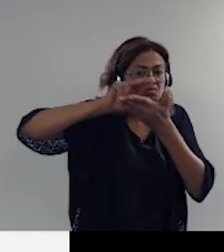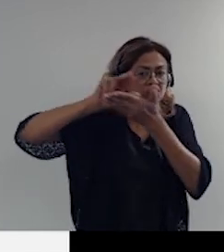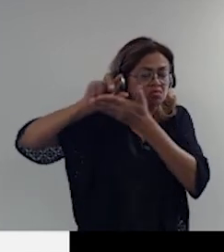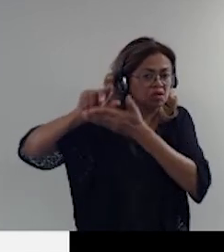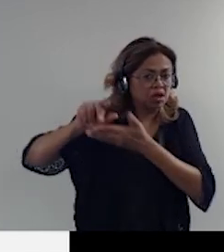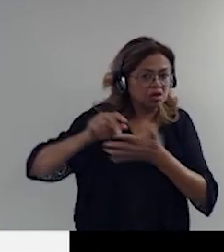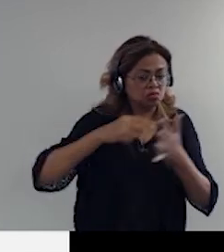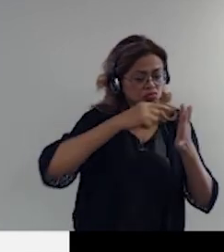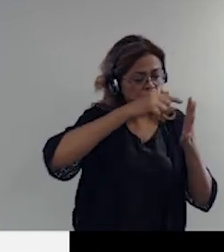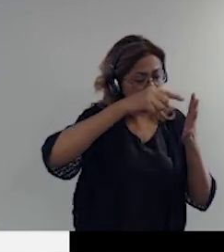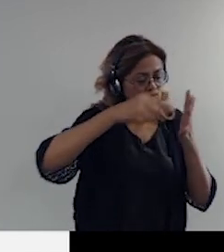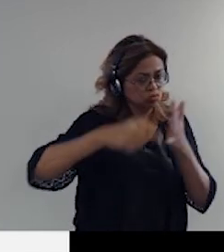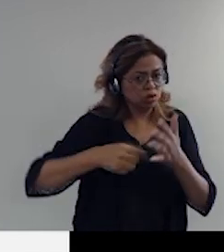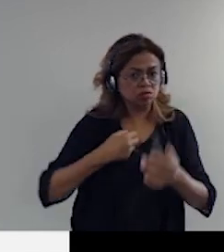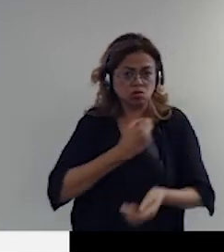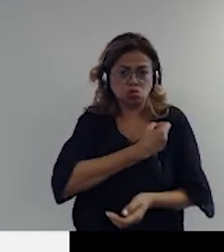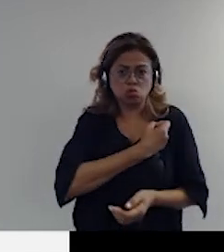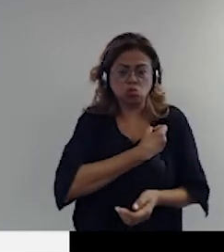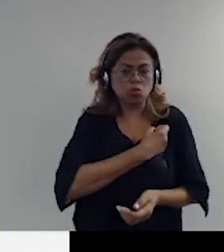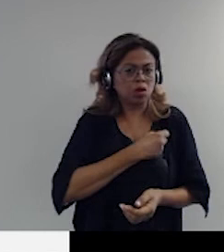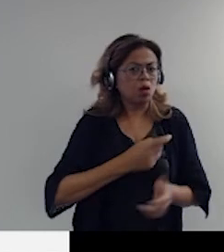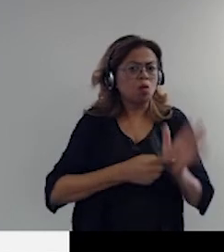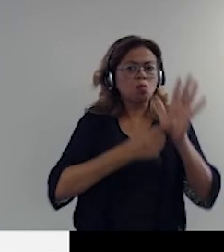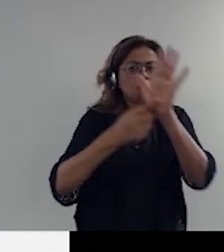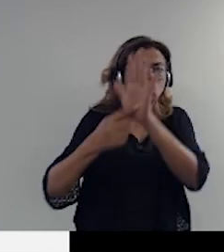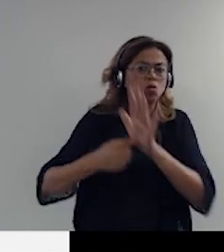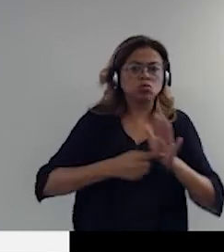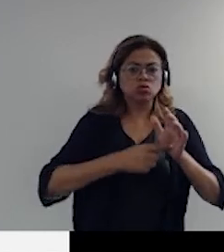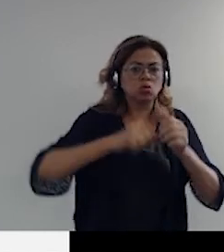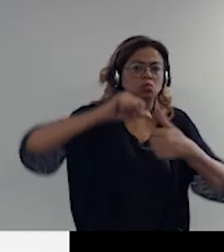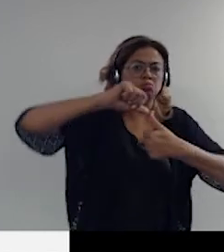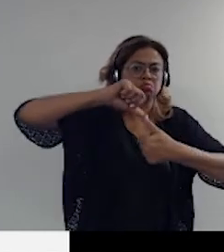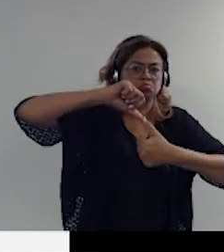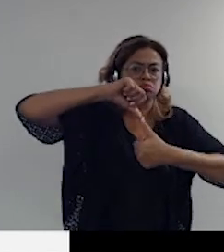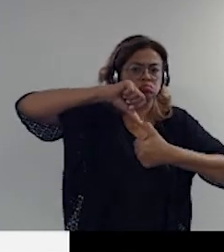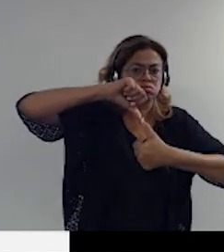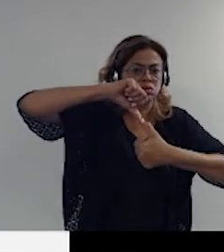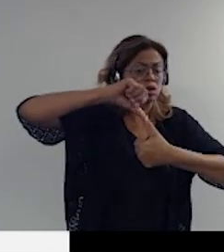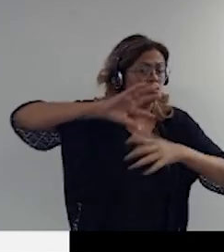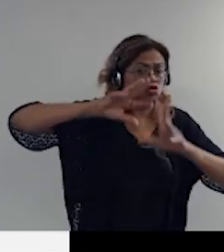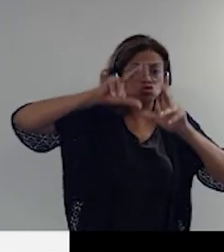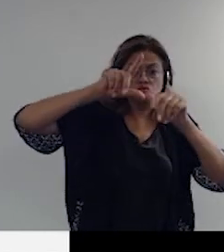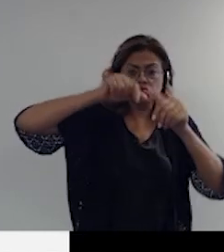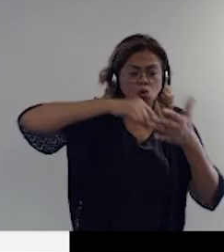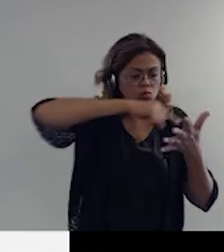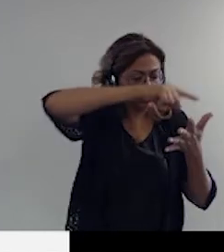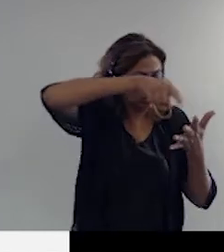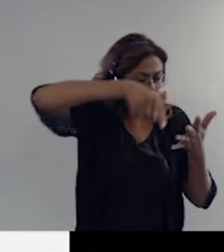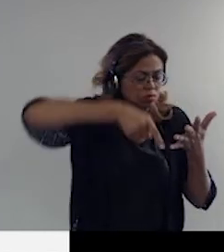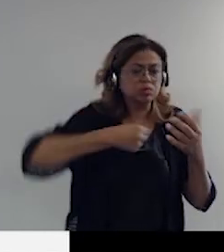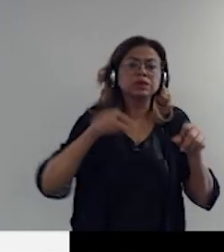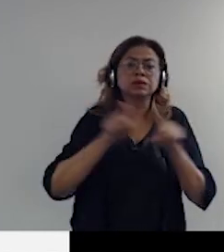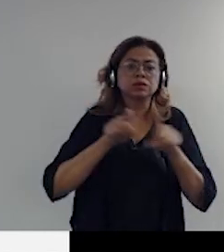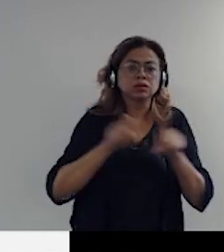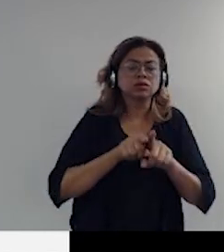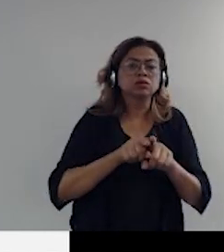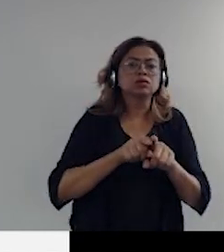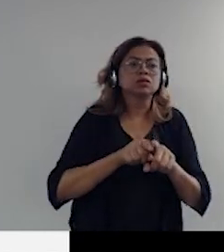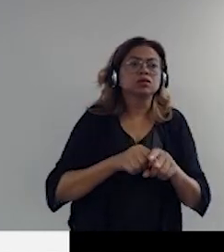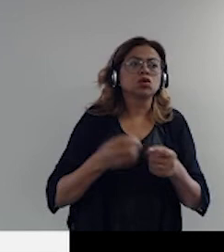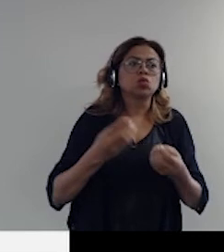em todos eles. O número de investidores cresceu porque era uma boa oportunidade para entrar, a indústria de